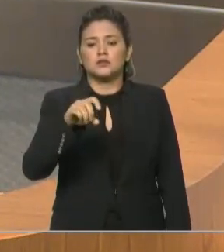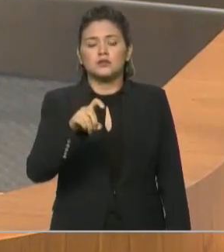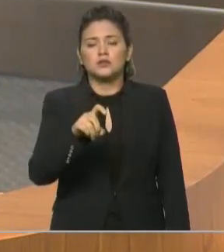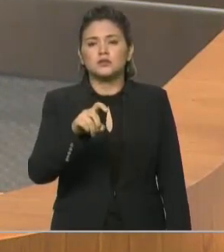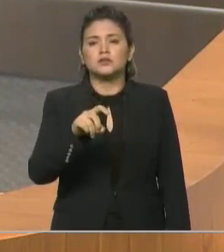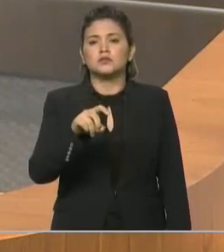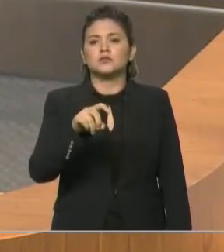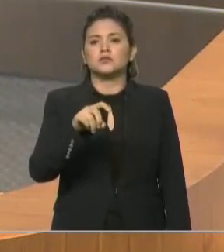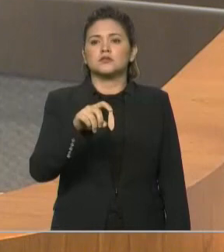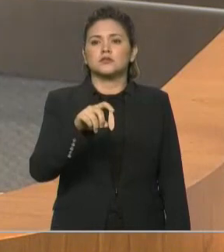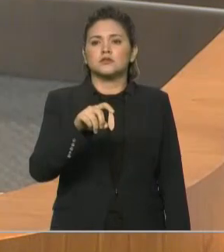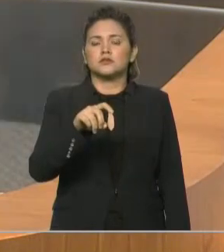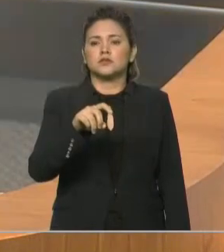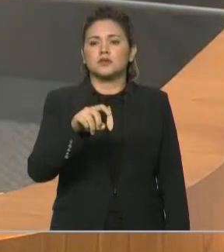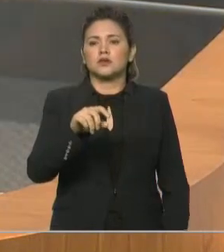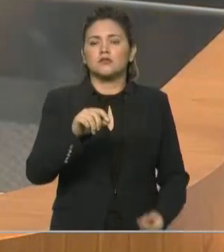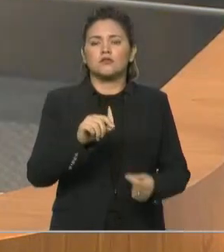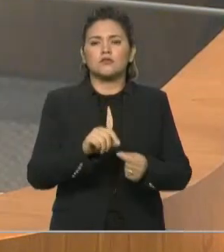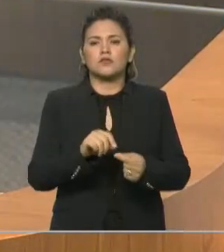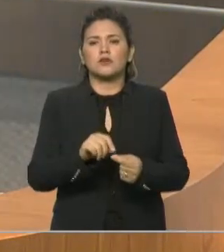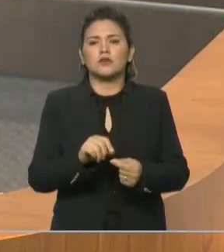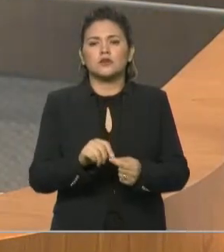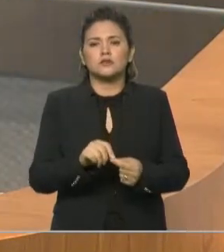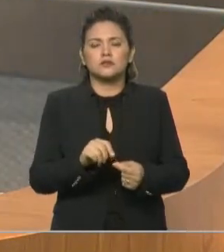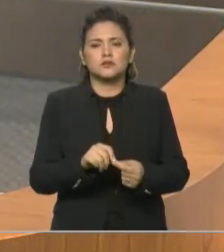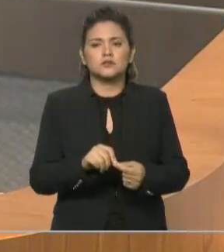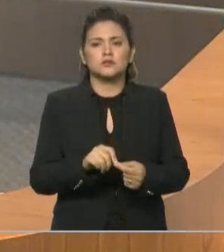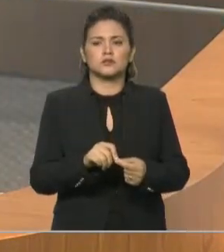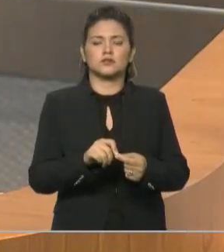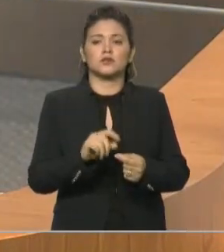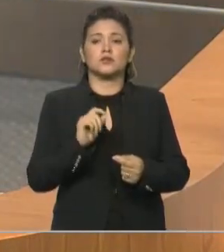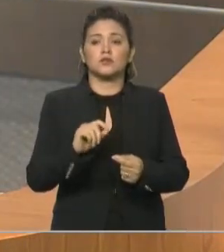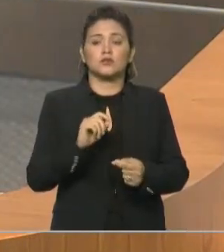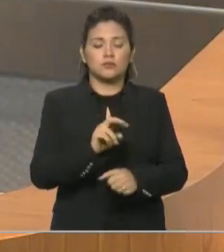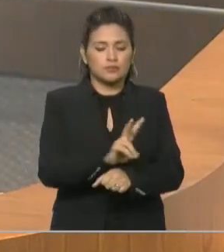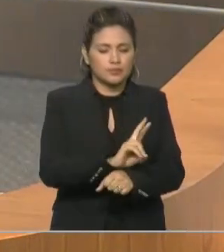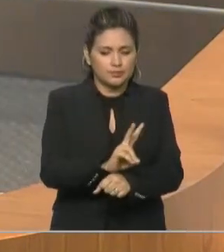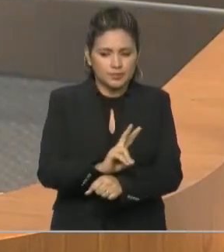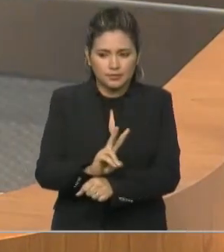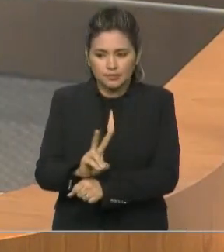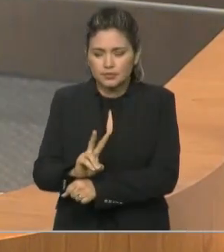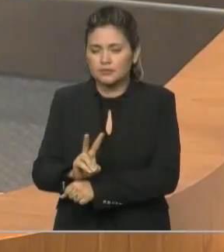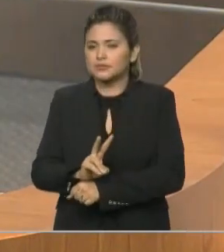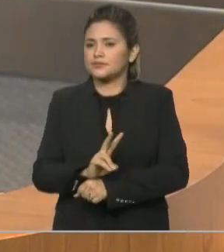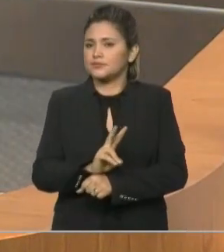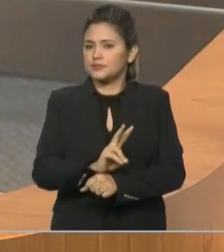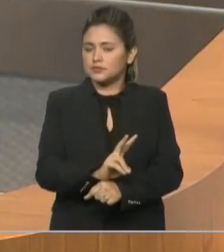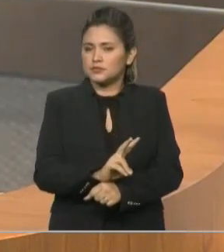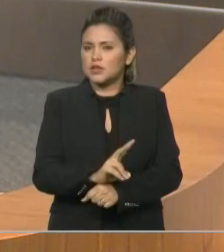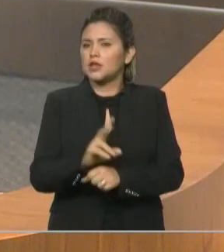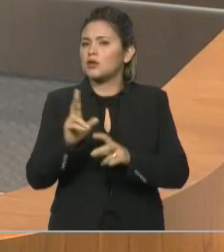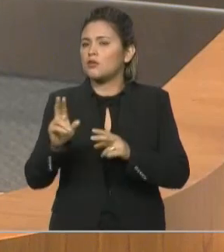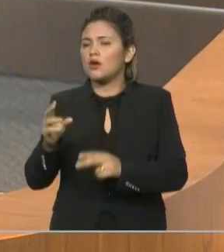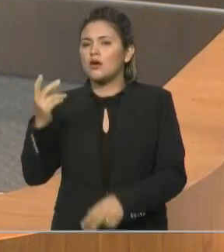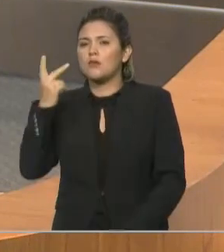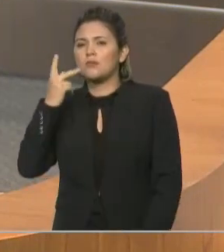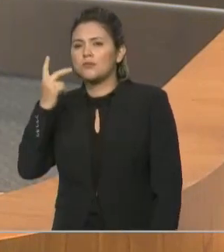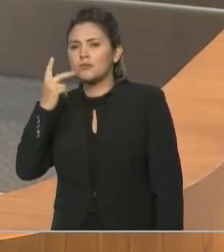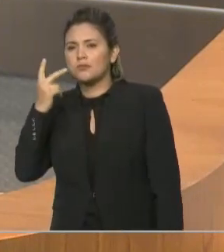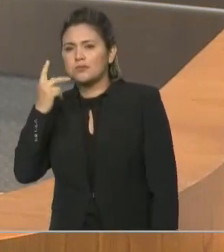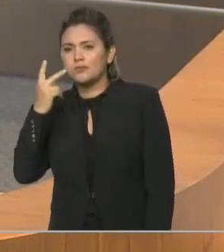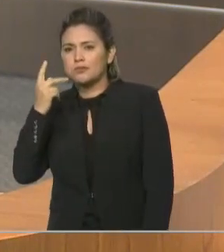no Ceará, muita no Nordeste, inclusive aqui a barragem dos Flores. Porque as comportas, segundo os relatos que eu ouvi ontem, estão